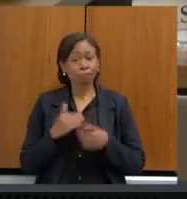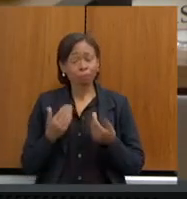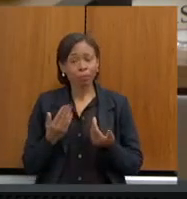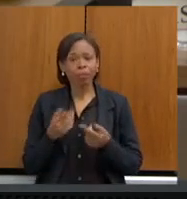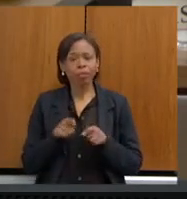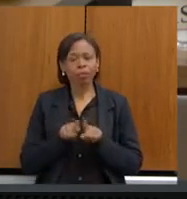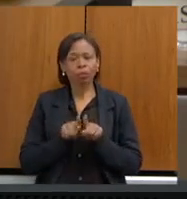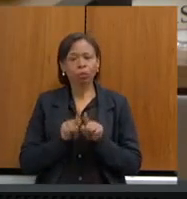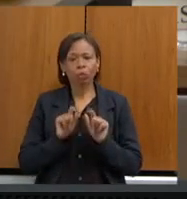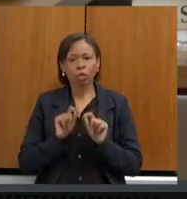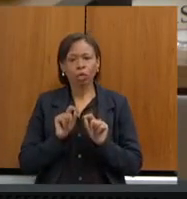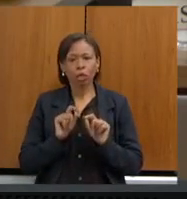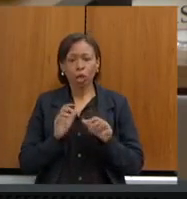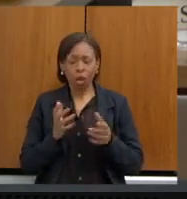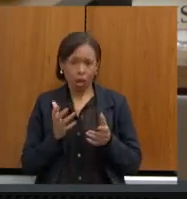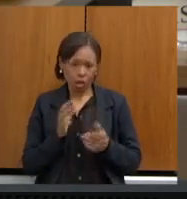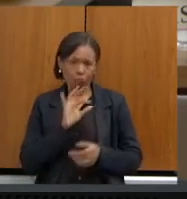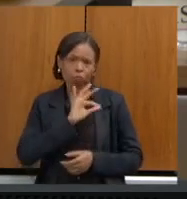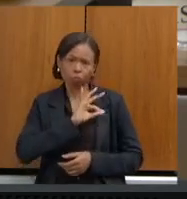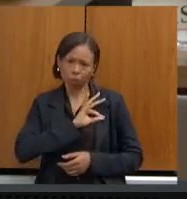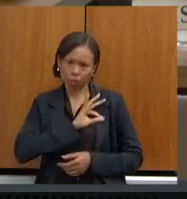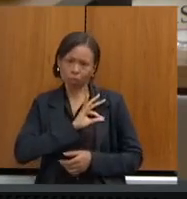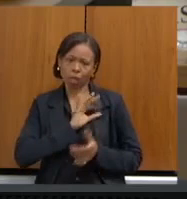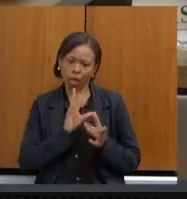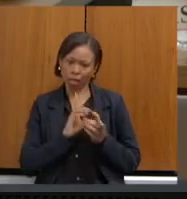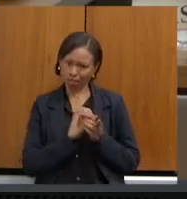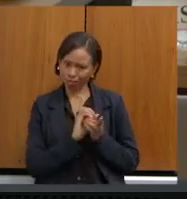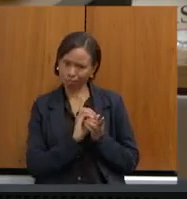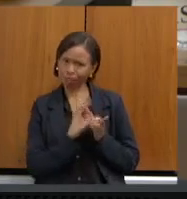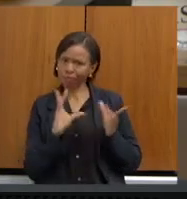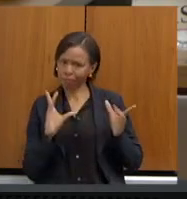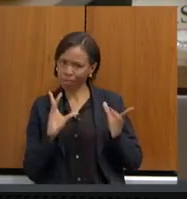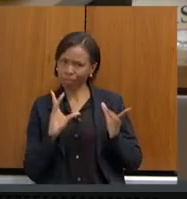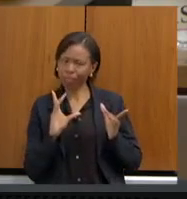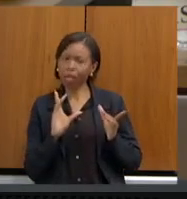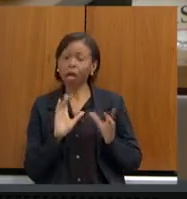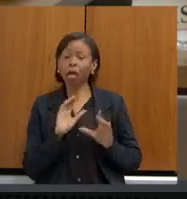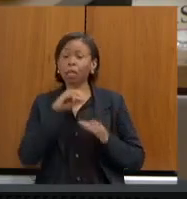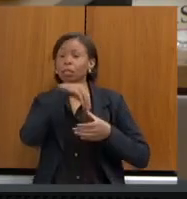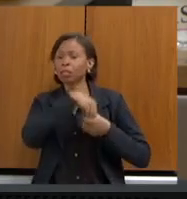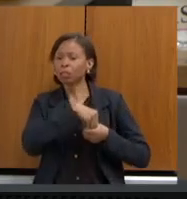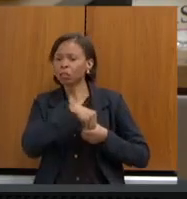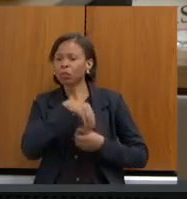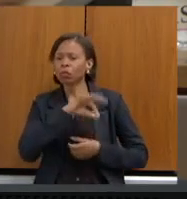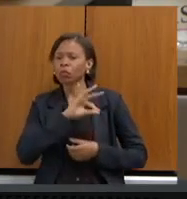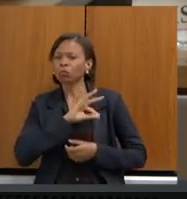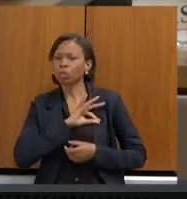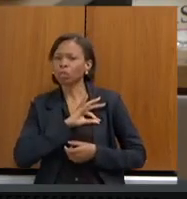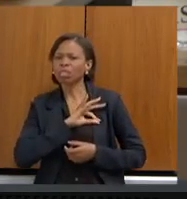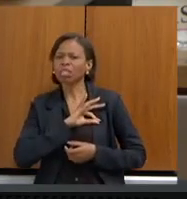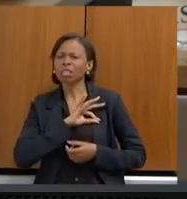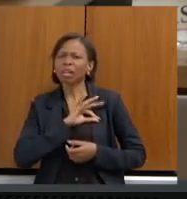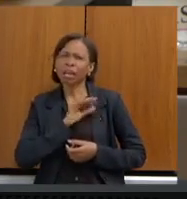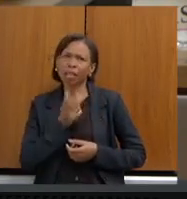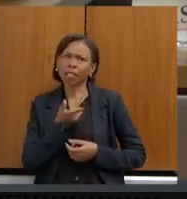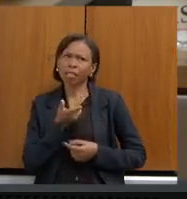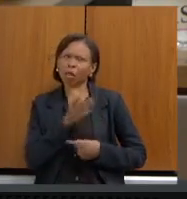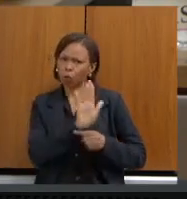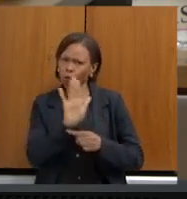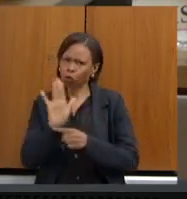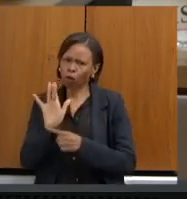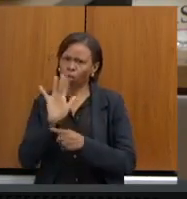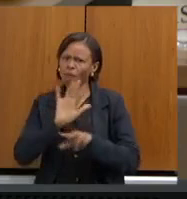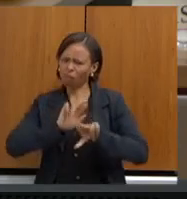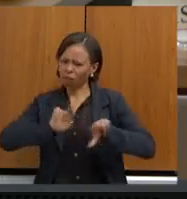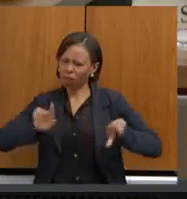né como uma instituição democrática nós tivemos lá entre vários né vou agora várias pessoas em situação vulnerável nós tivemos